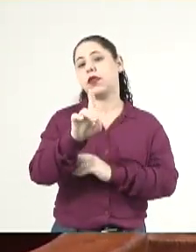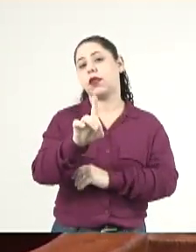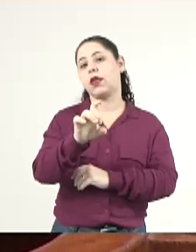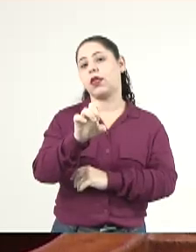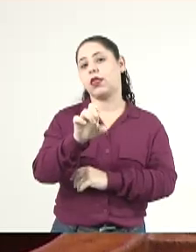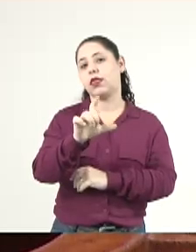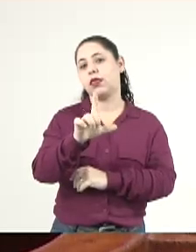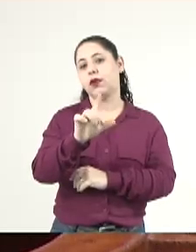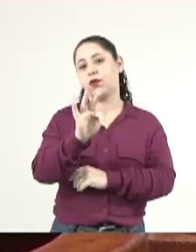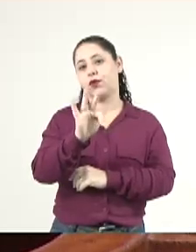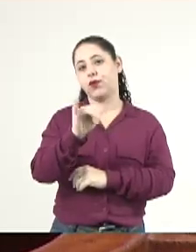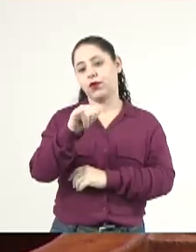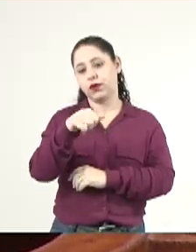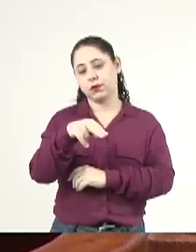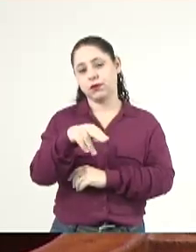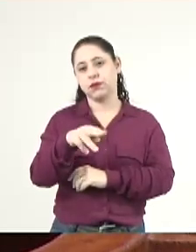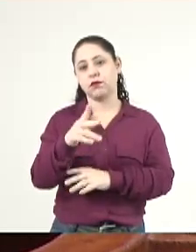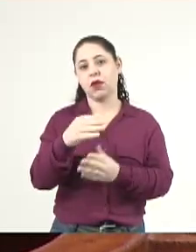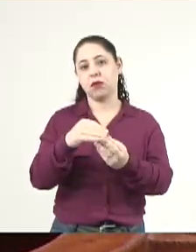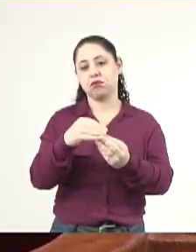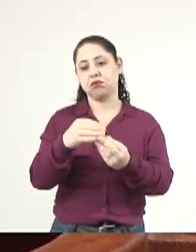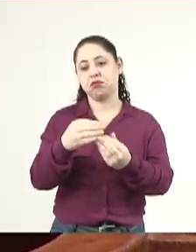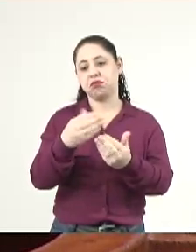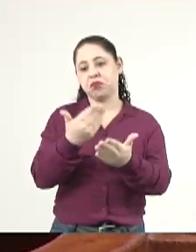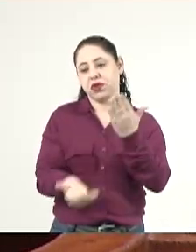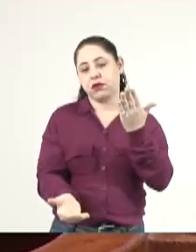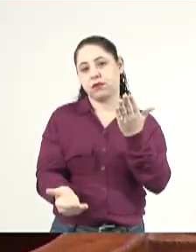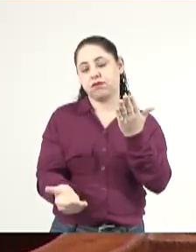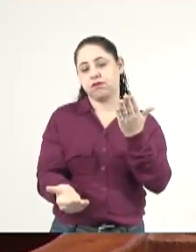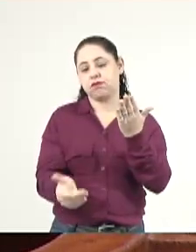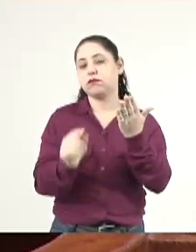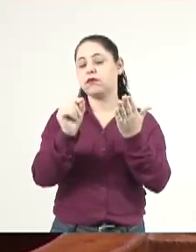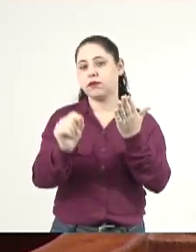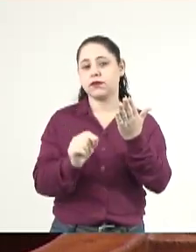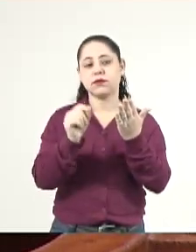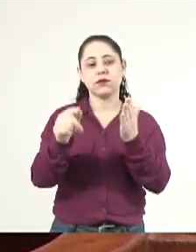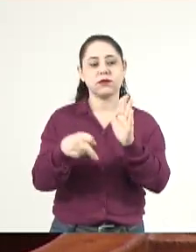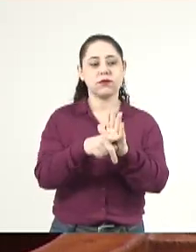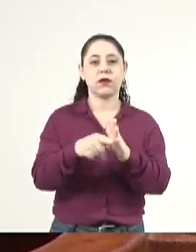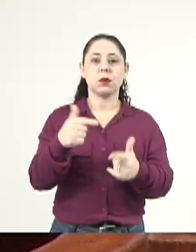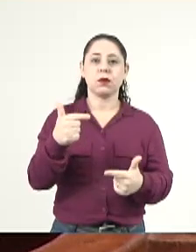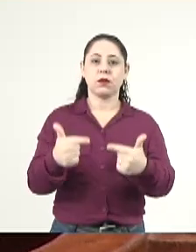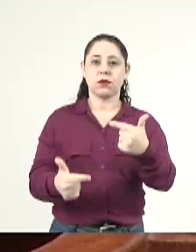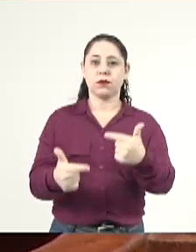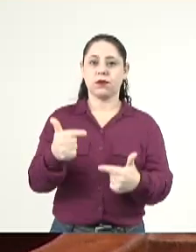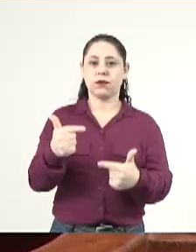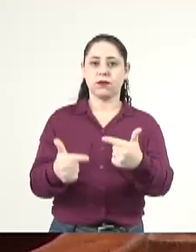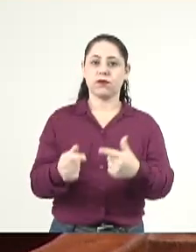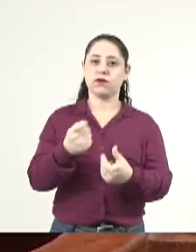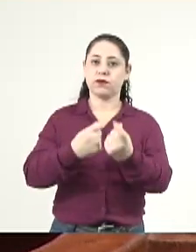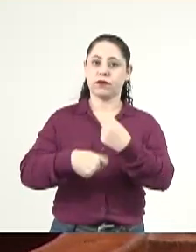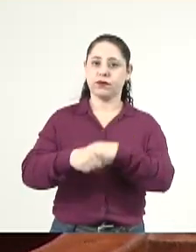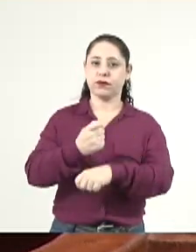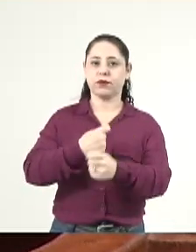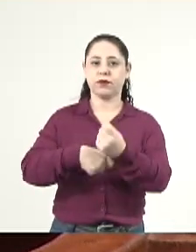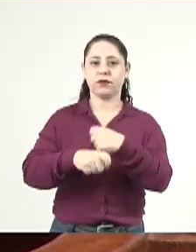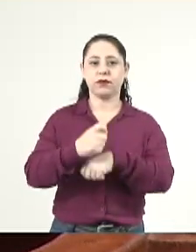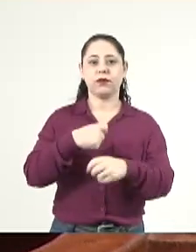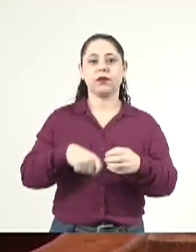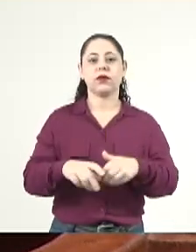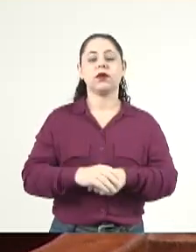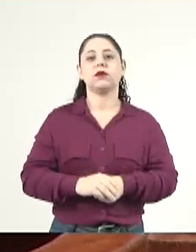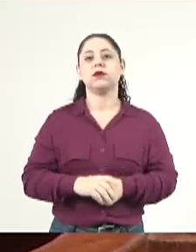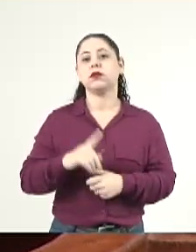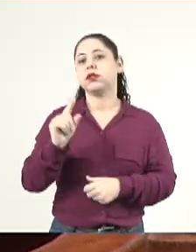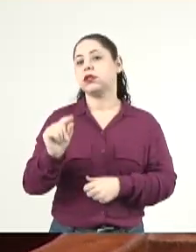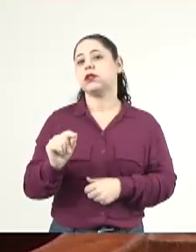ela foi derrotada pela política econômica